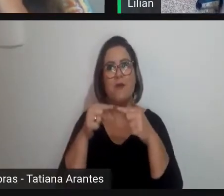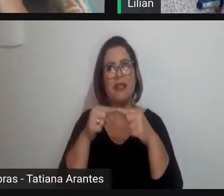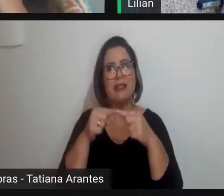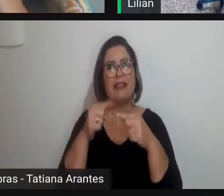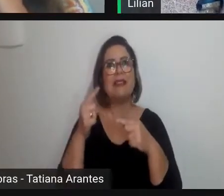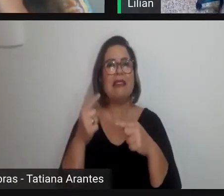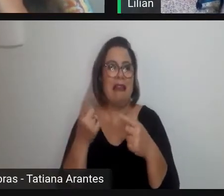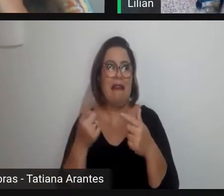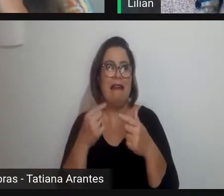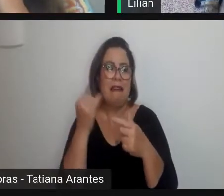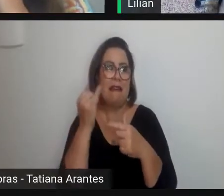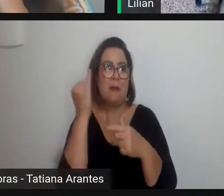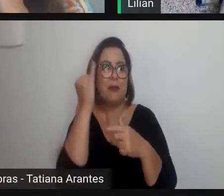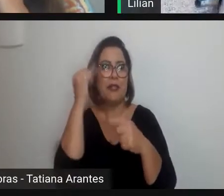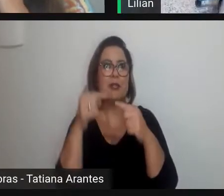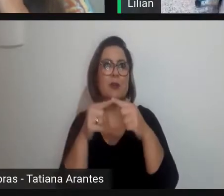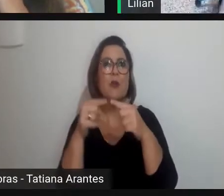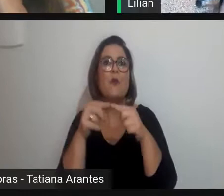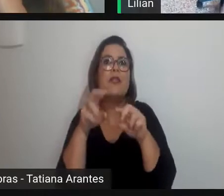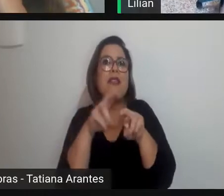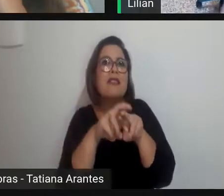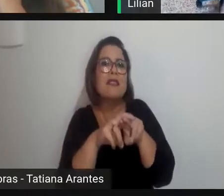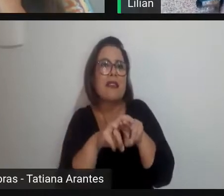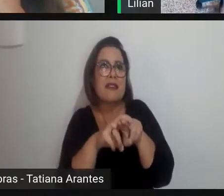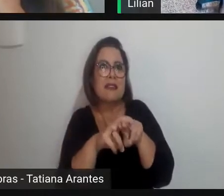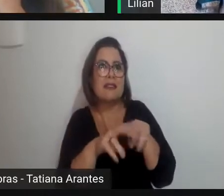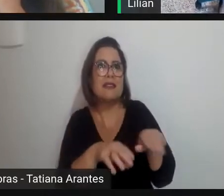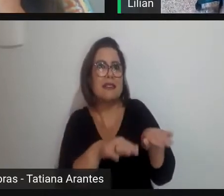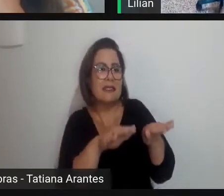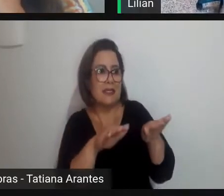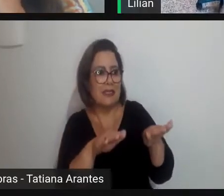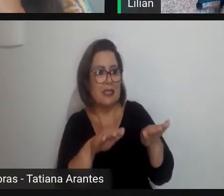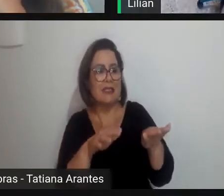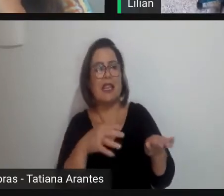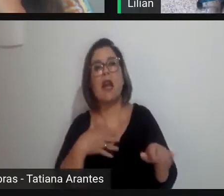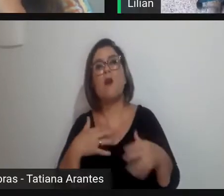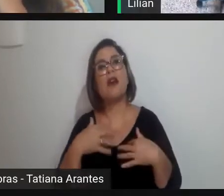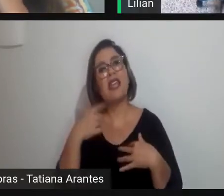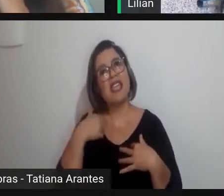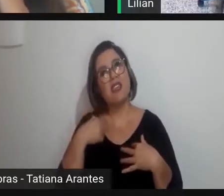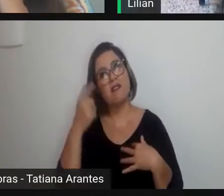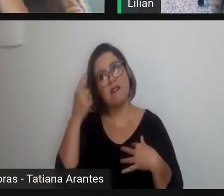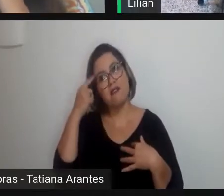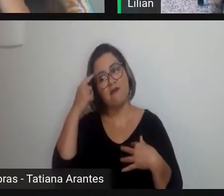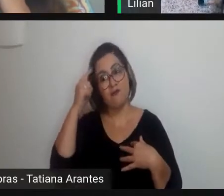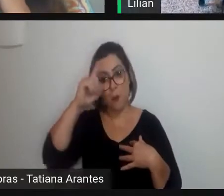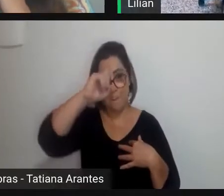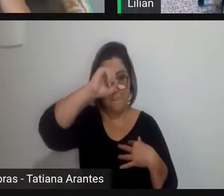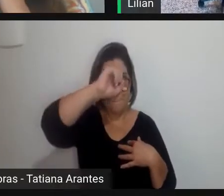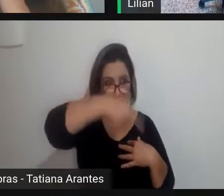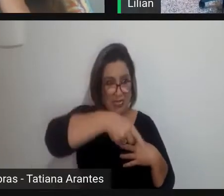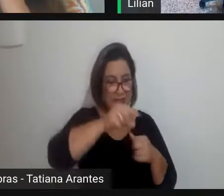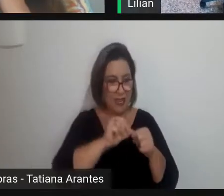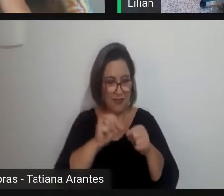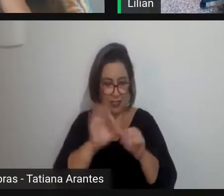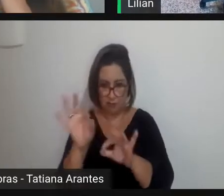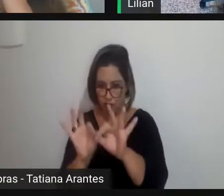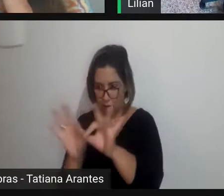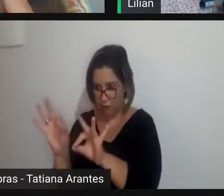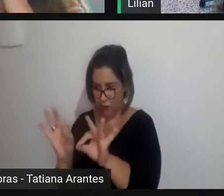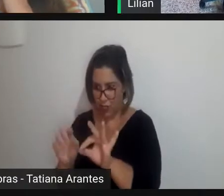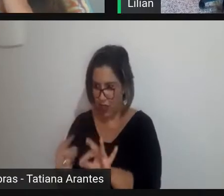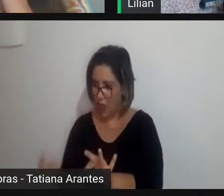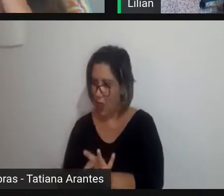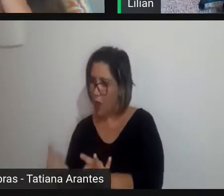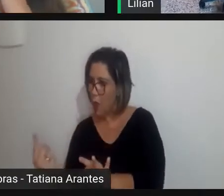eu vou projetar o meu posto de trabalho. Vou mandar fazer uma bancada. Aí